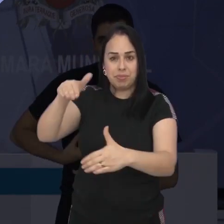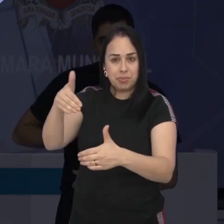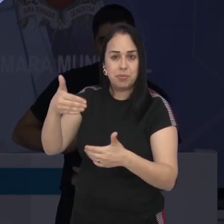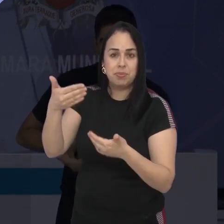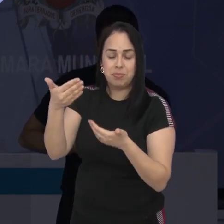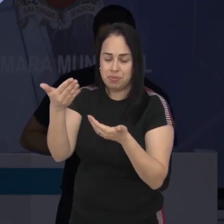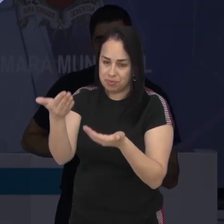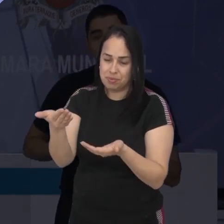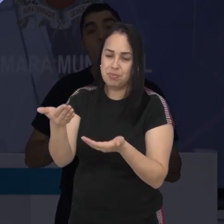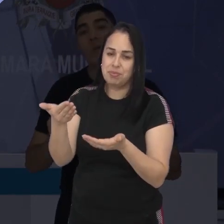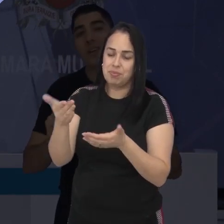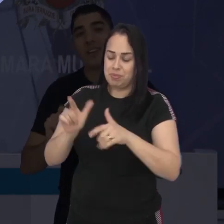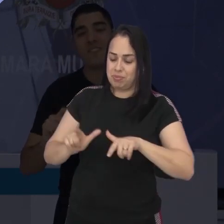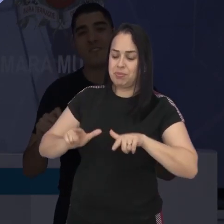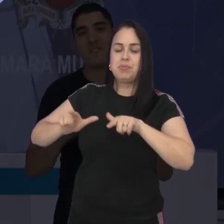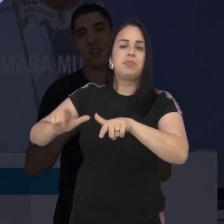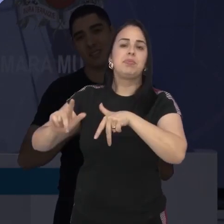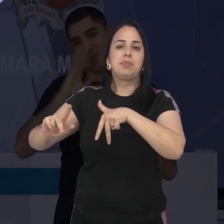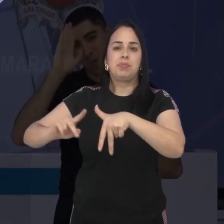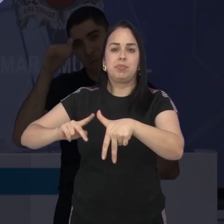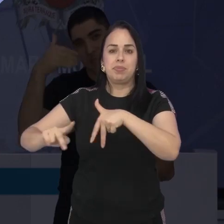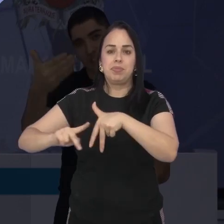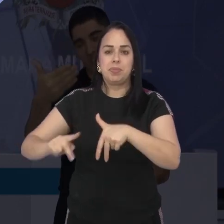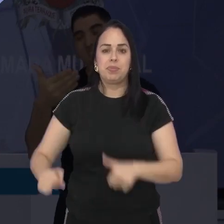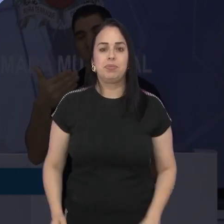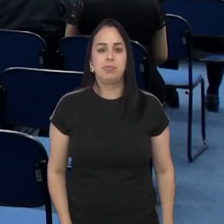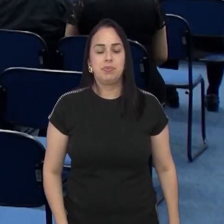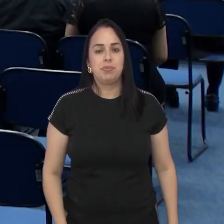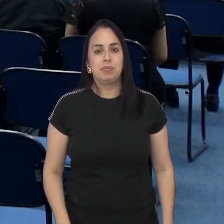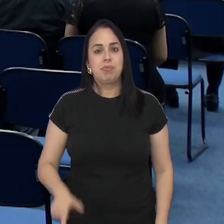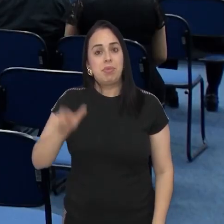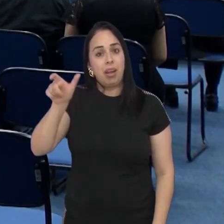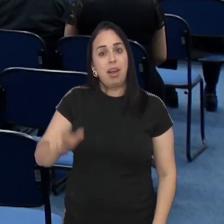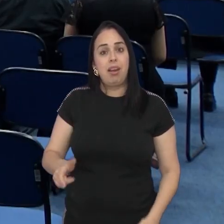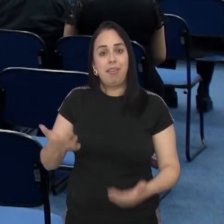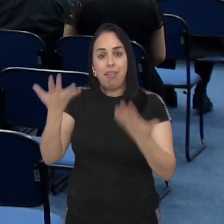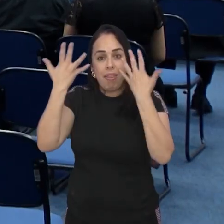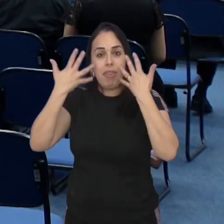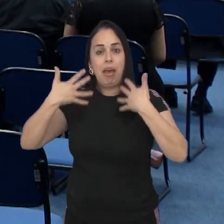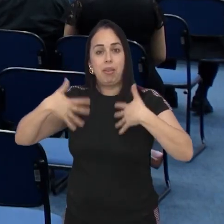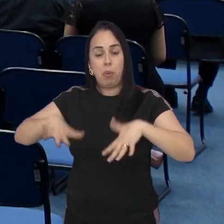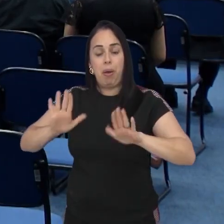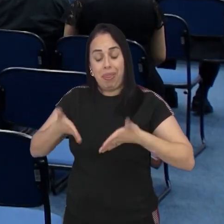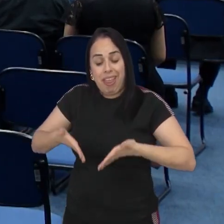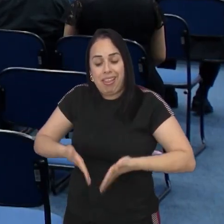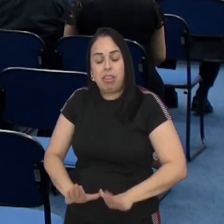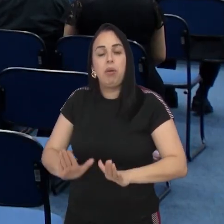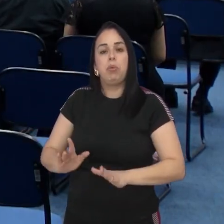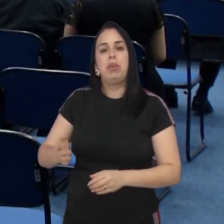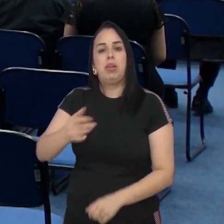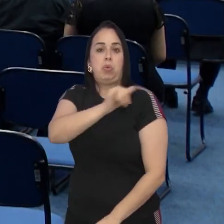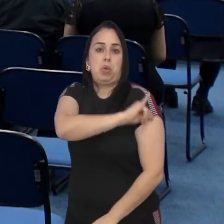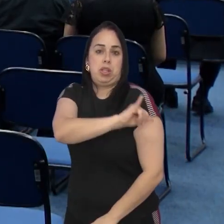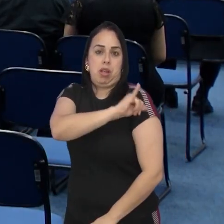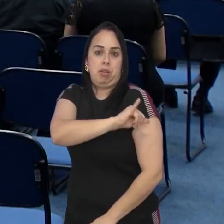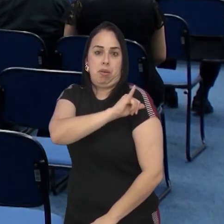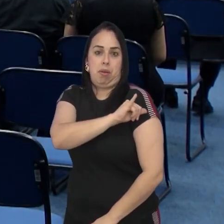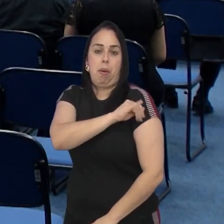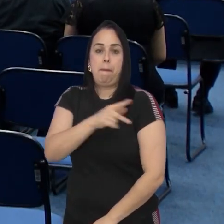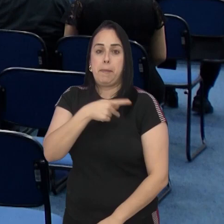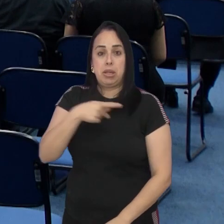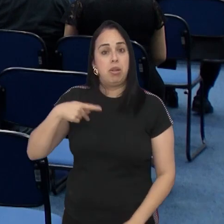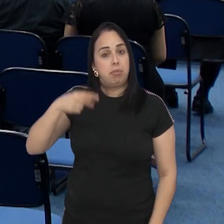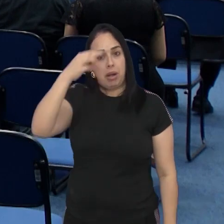para homenageá-lo com o título de cidadão joseense. Natural de Volta Redonda, estado do Rio de Janeiro, o